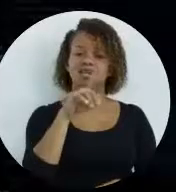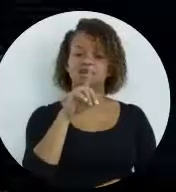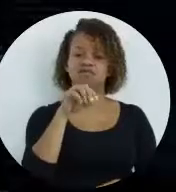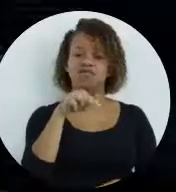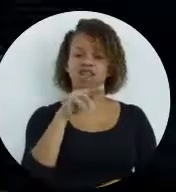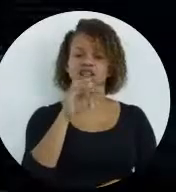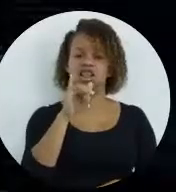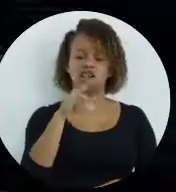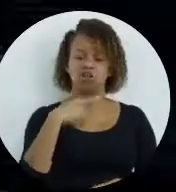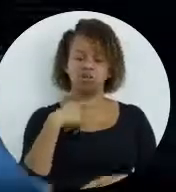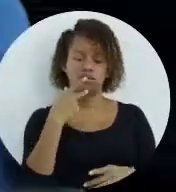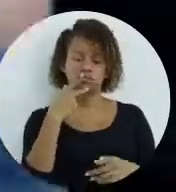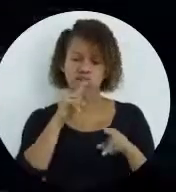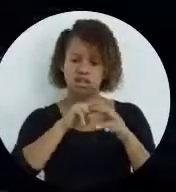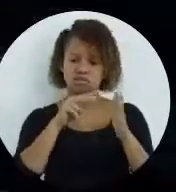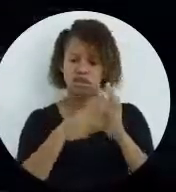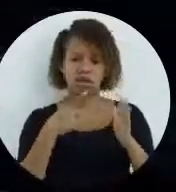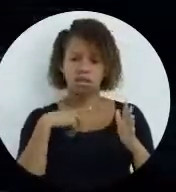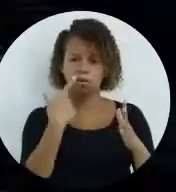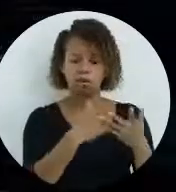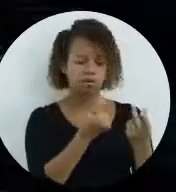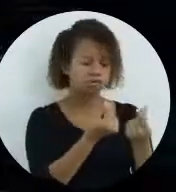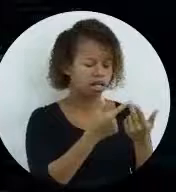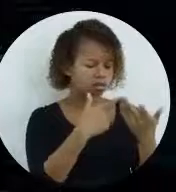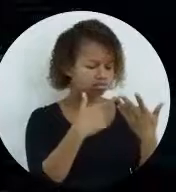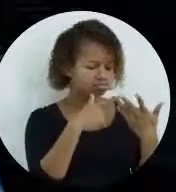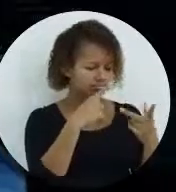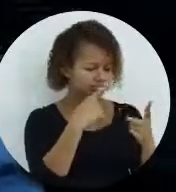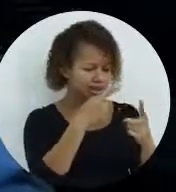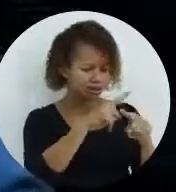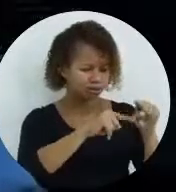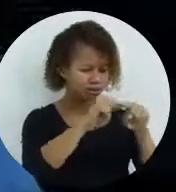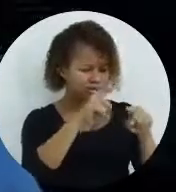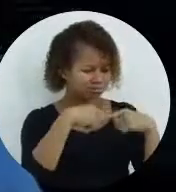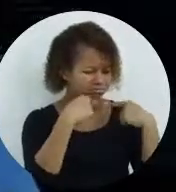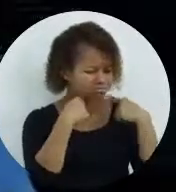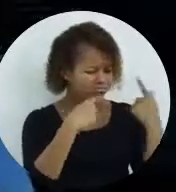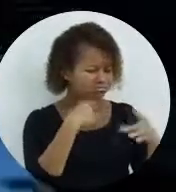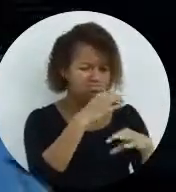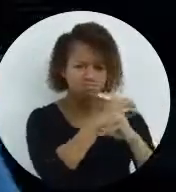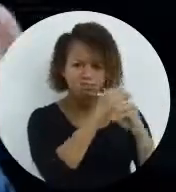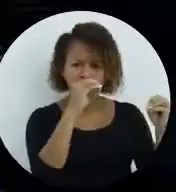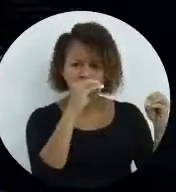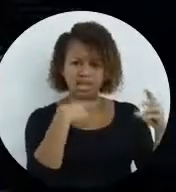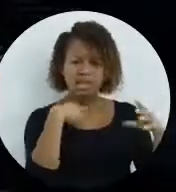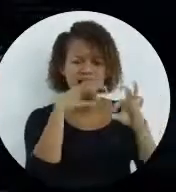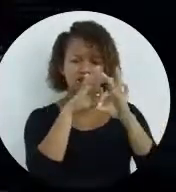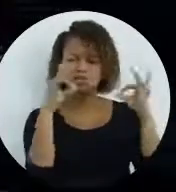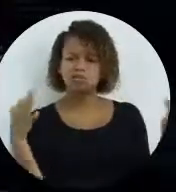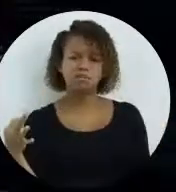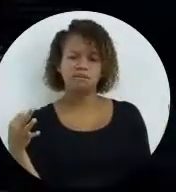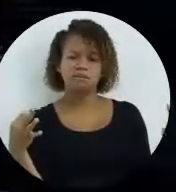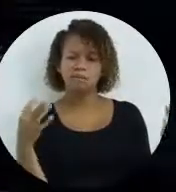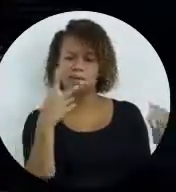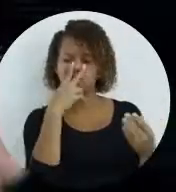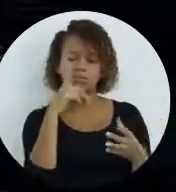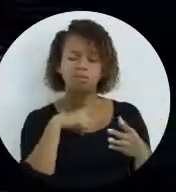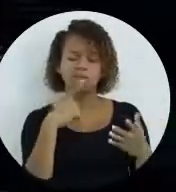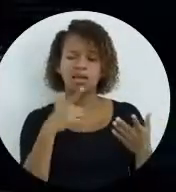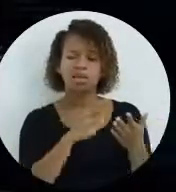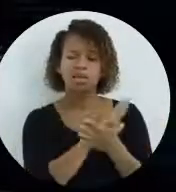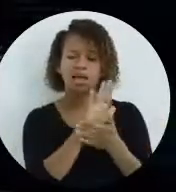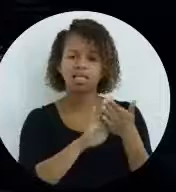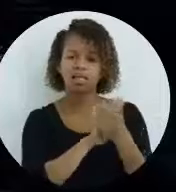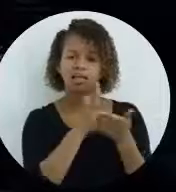quer dizer que nem tem valor, nem tem objeto definido. Então ele simplesmente não tem nada,